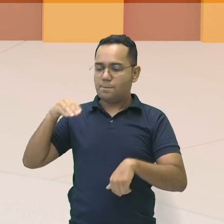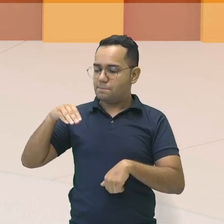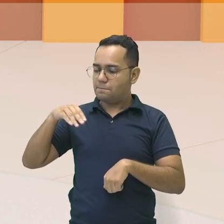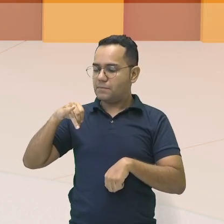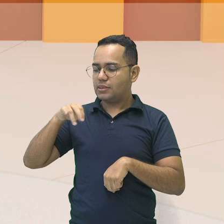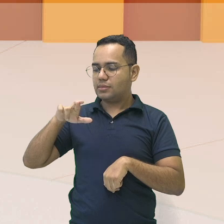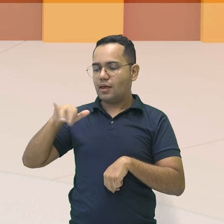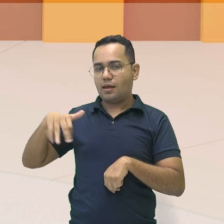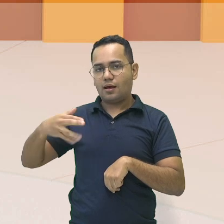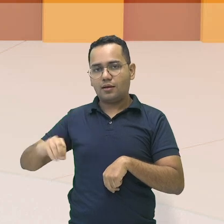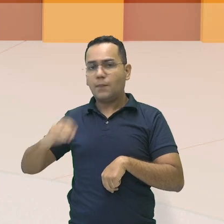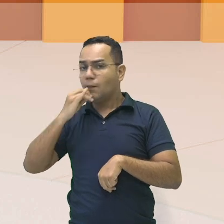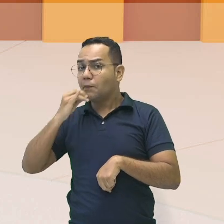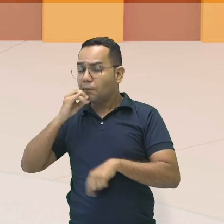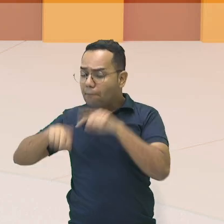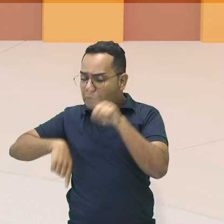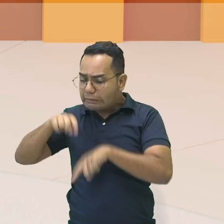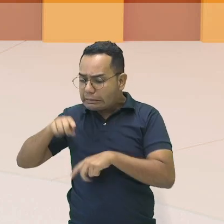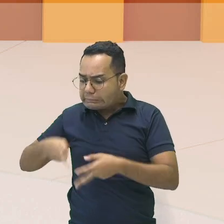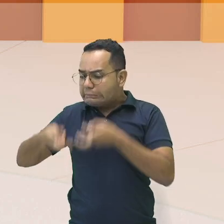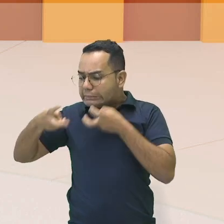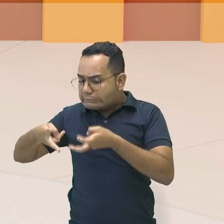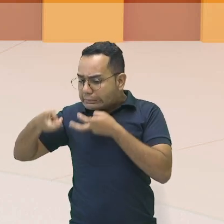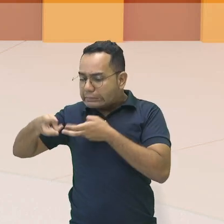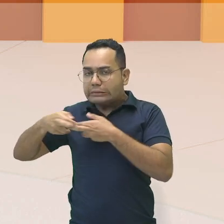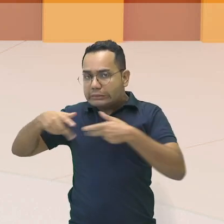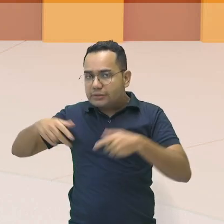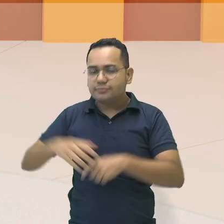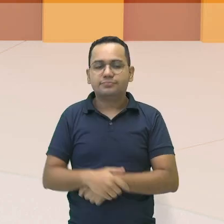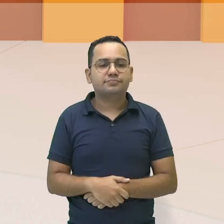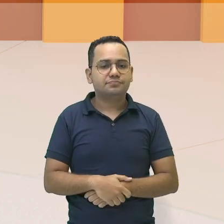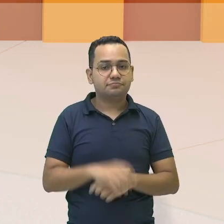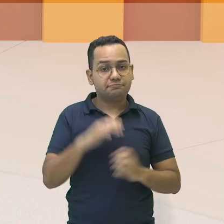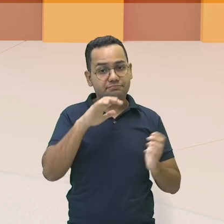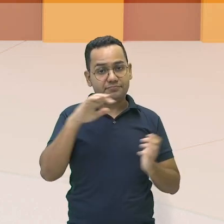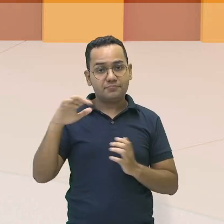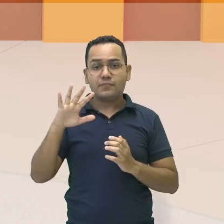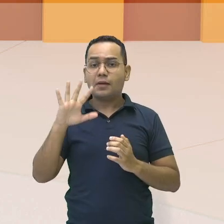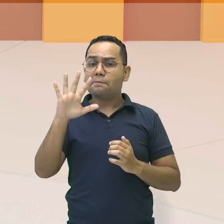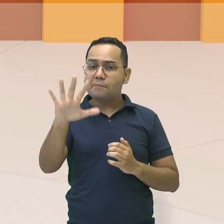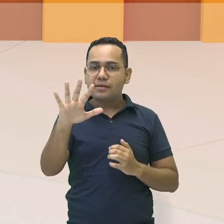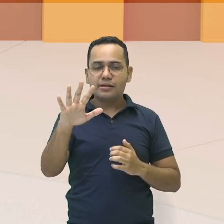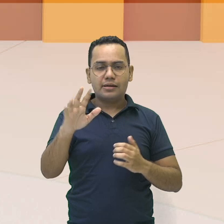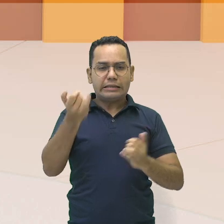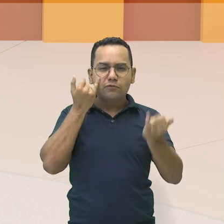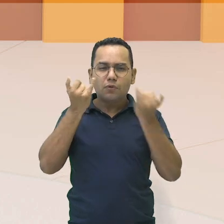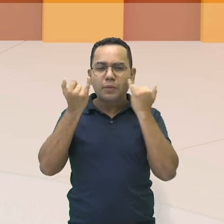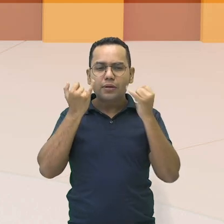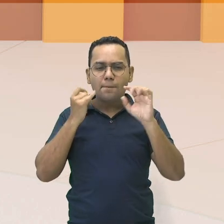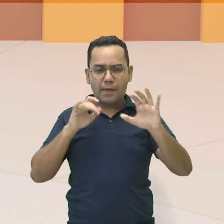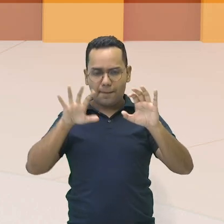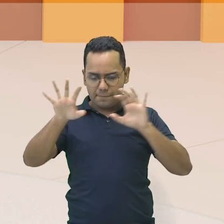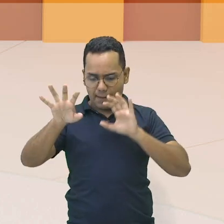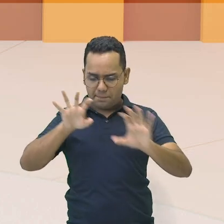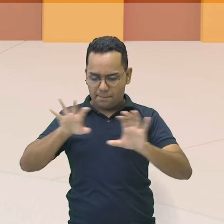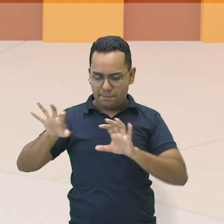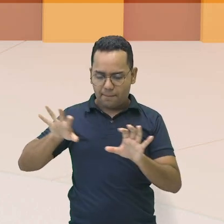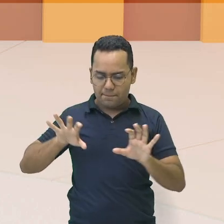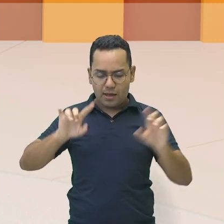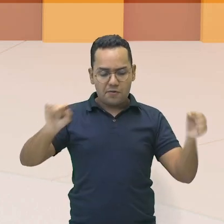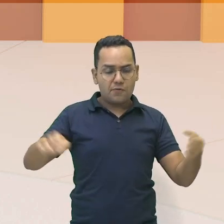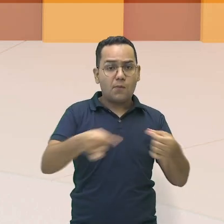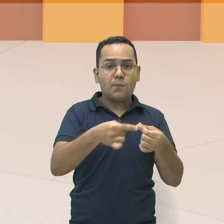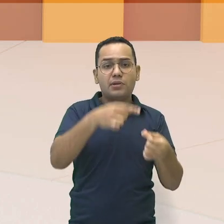para vocês que foi aqui na Conferência de Estocolmo que o termo que a gente vai analisar, que é desenvolvimento sustentável,